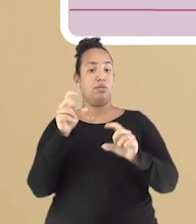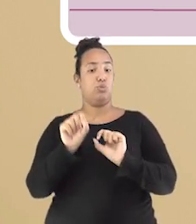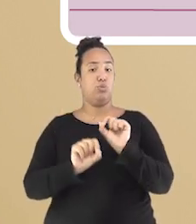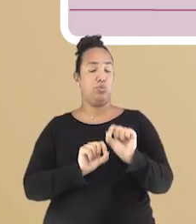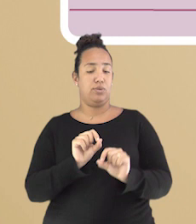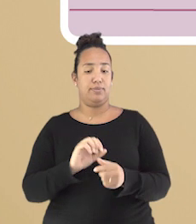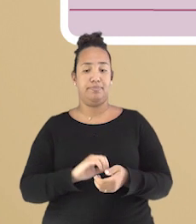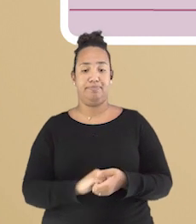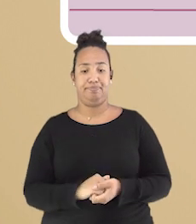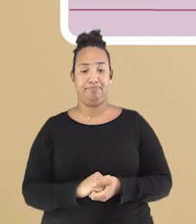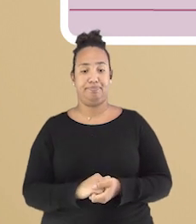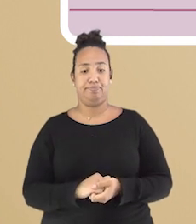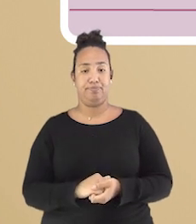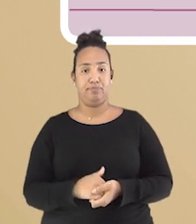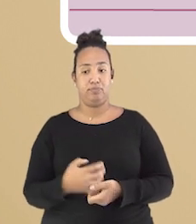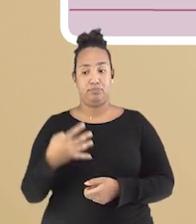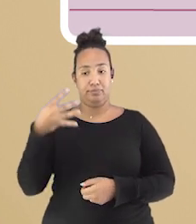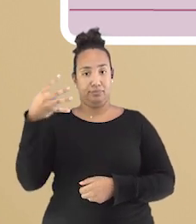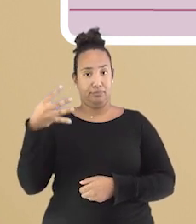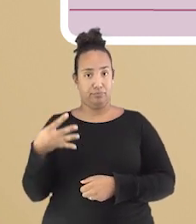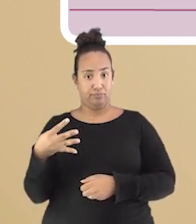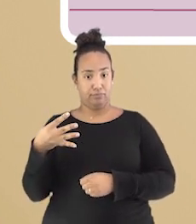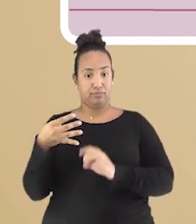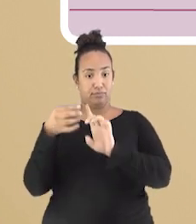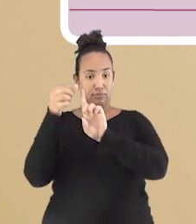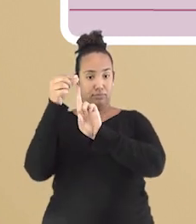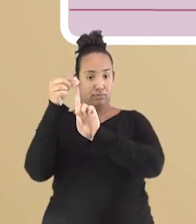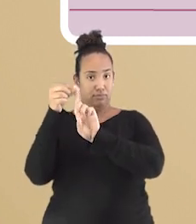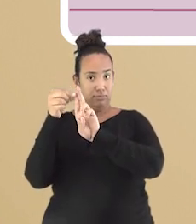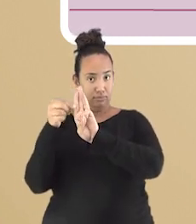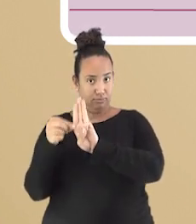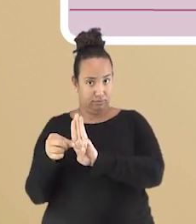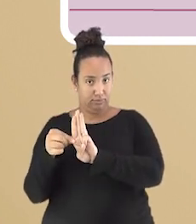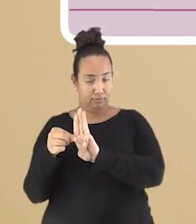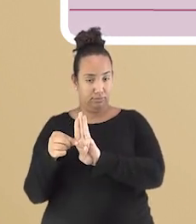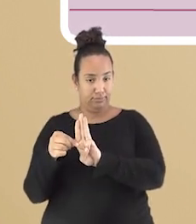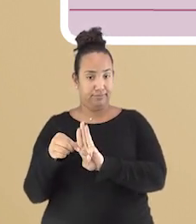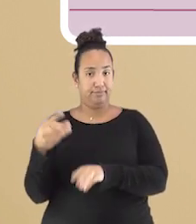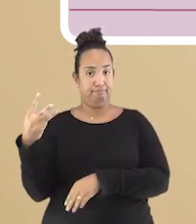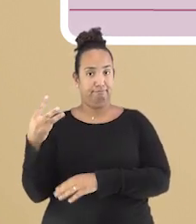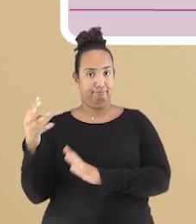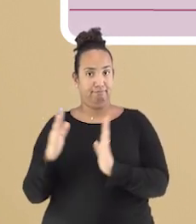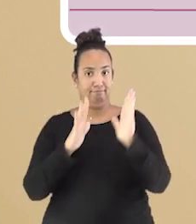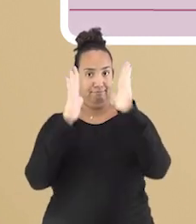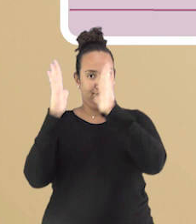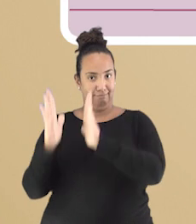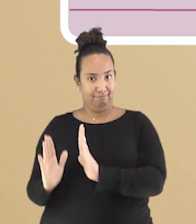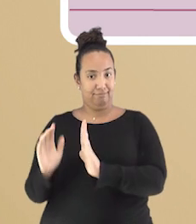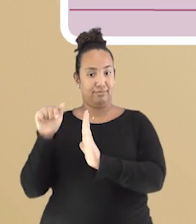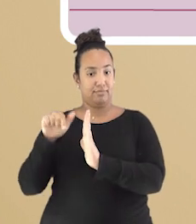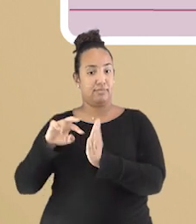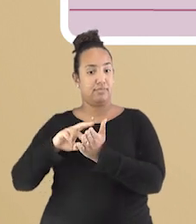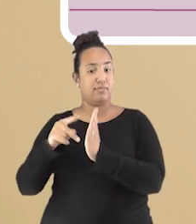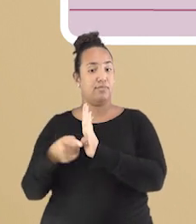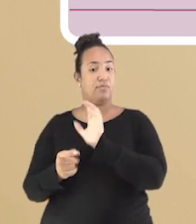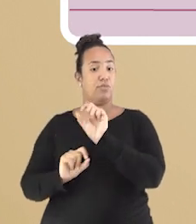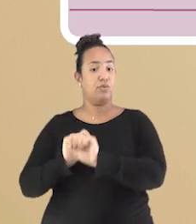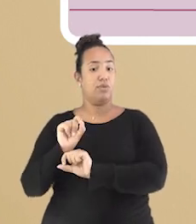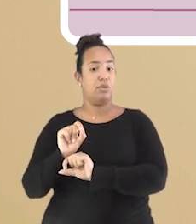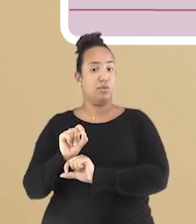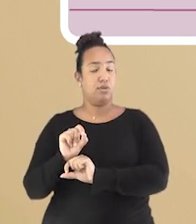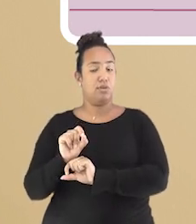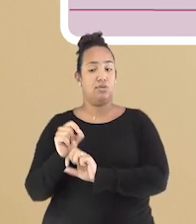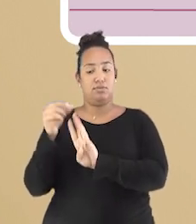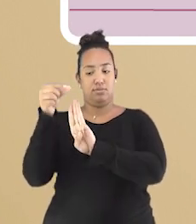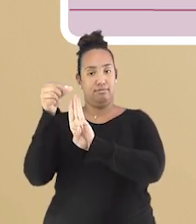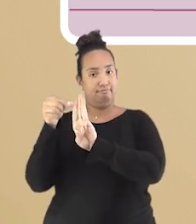O 4 está localizado na terceira ordem. Sabemos que nessa ordem estão as centenas.